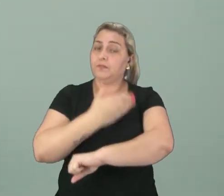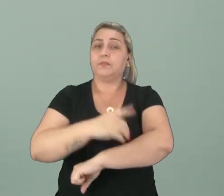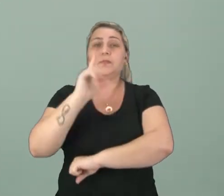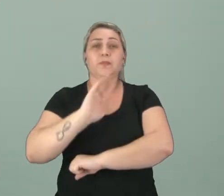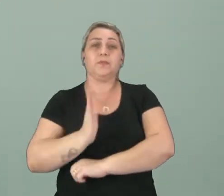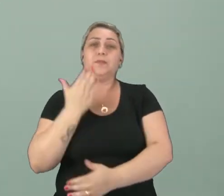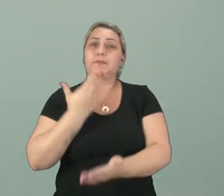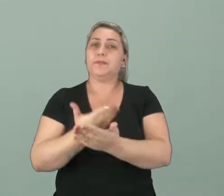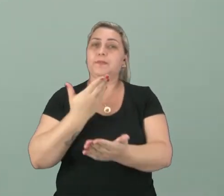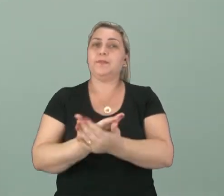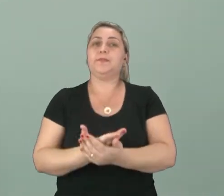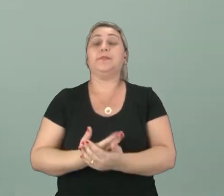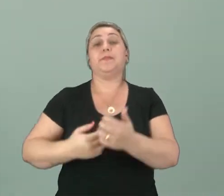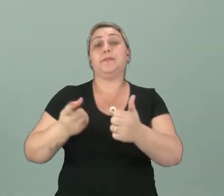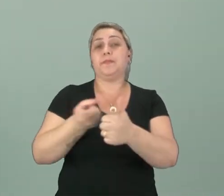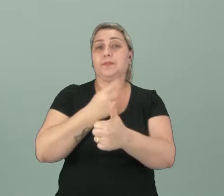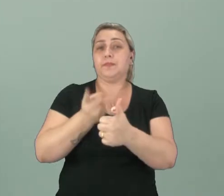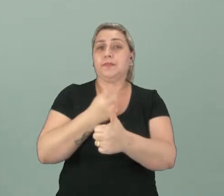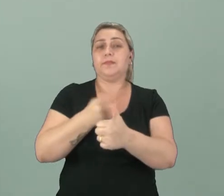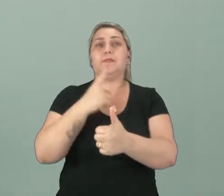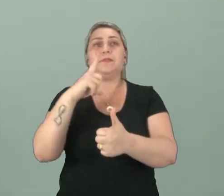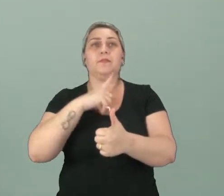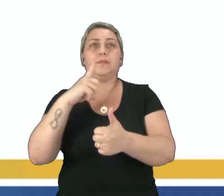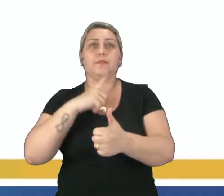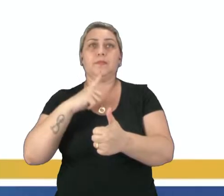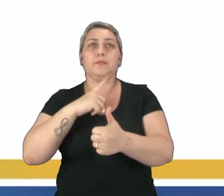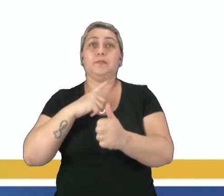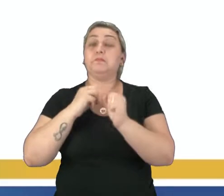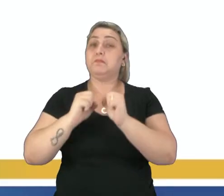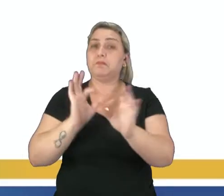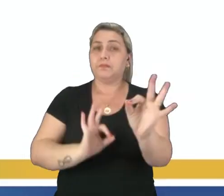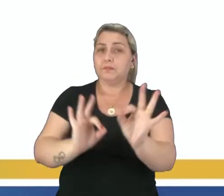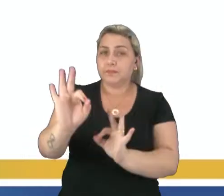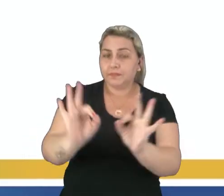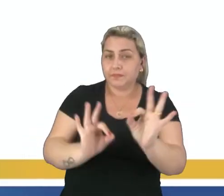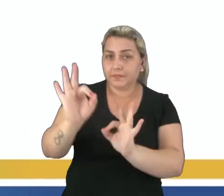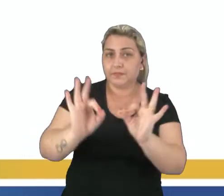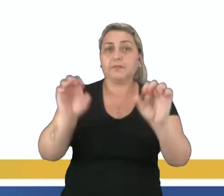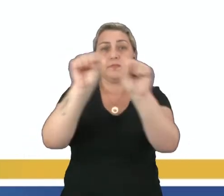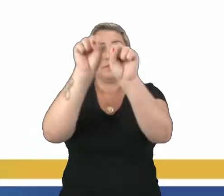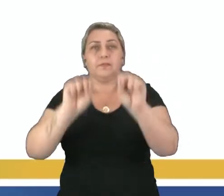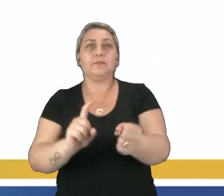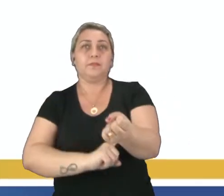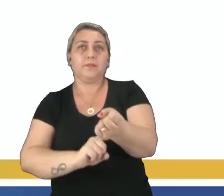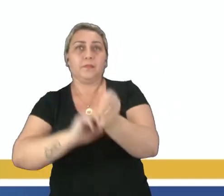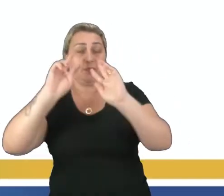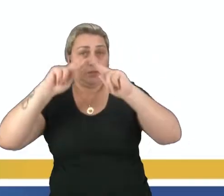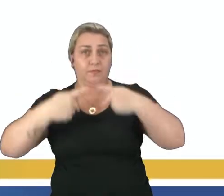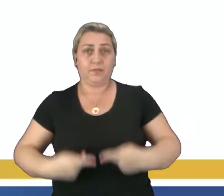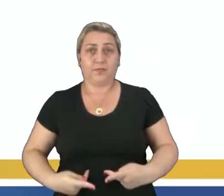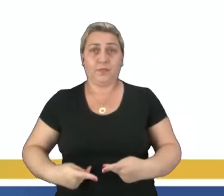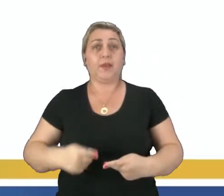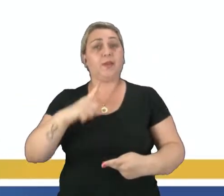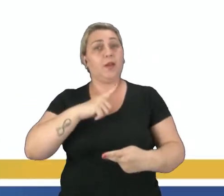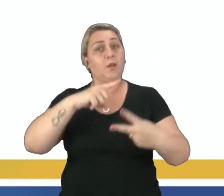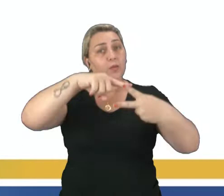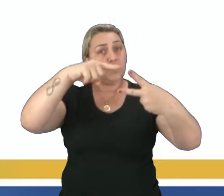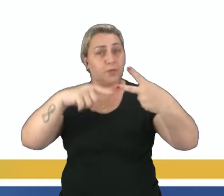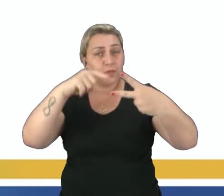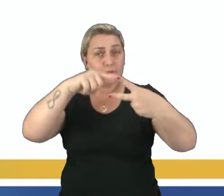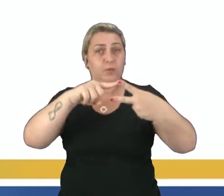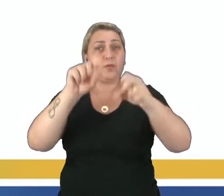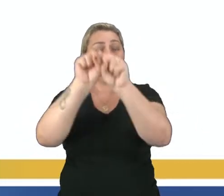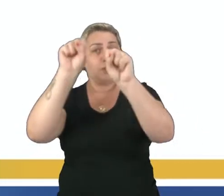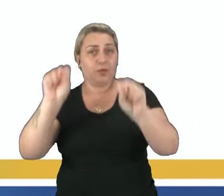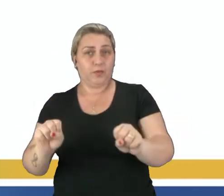do que nós estudamos. E aí, na primeira questão, nós temos o seguinte: podemos organizar o sistema nervoso humano dividindo em duas partes,